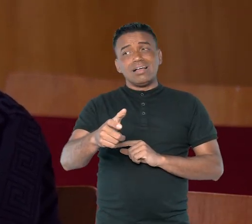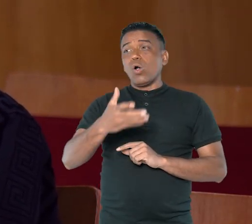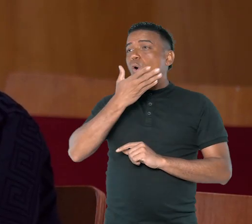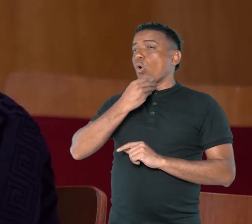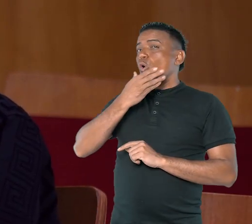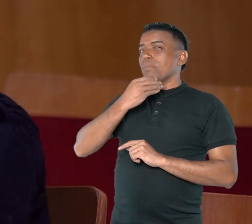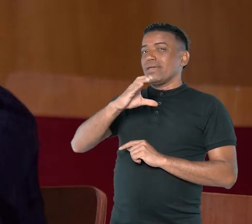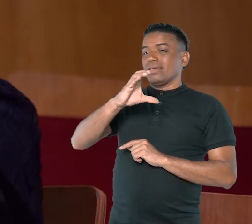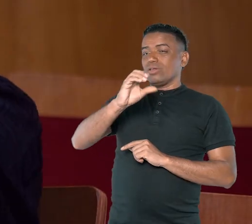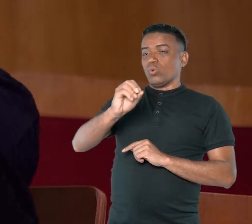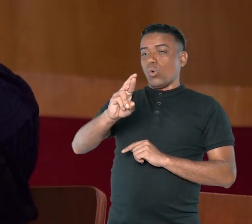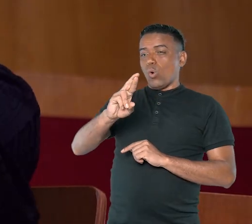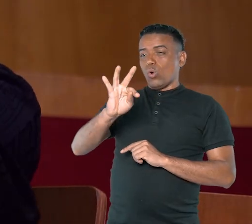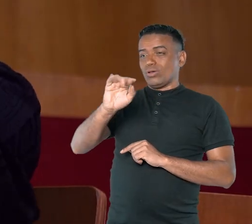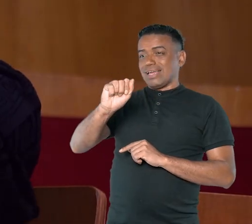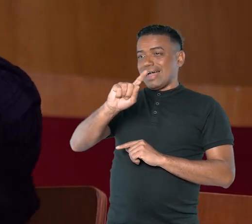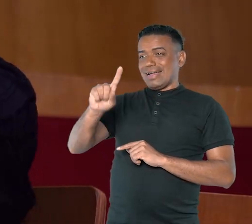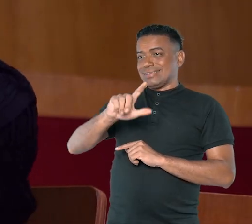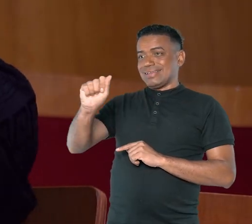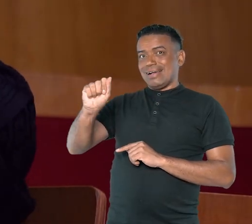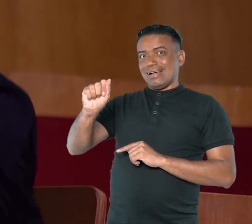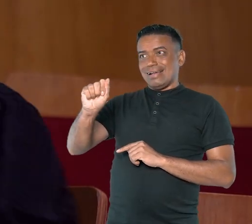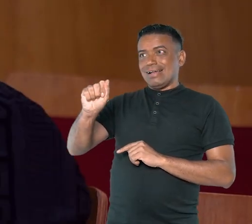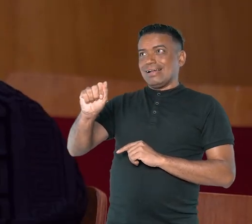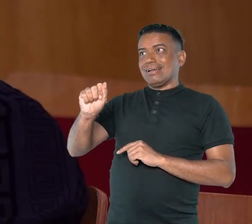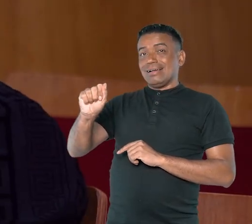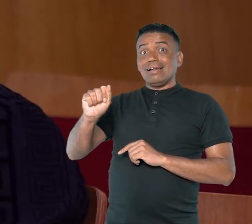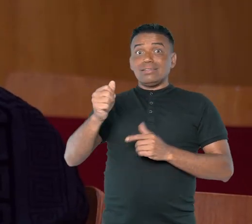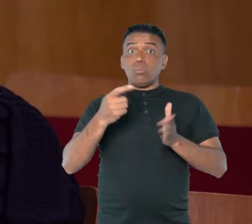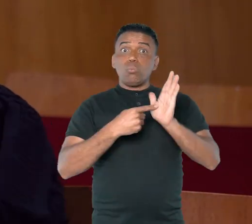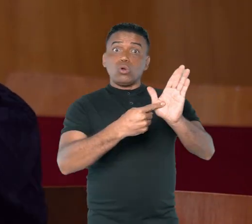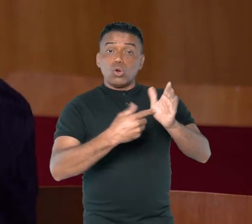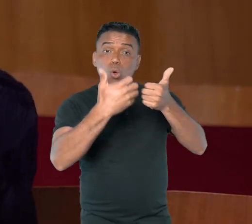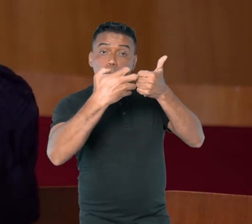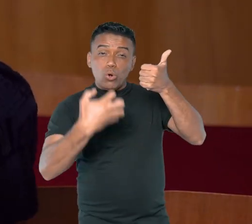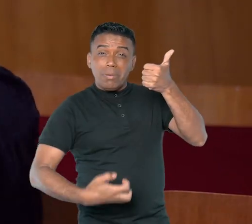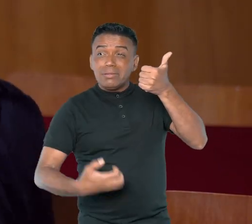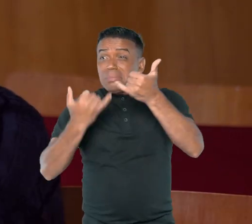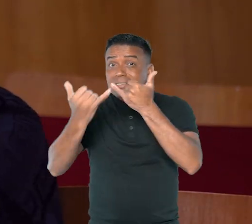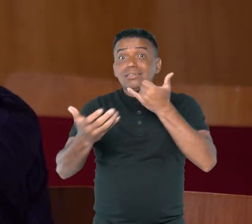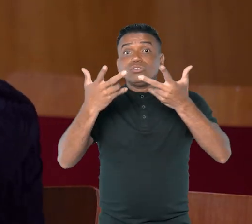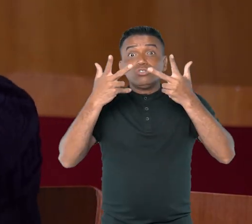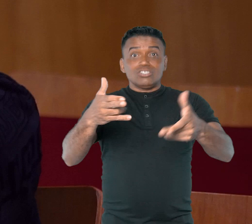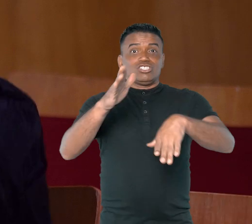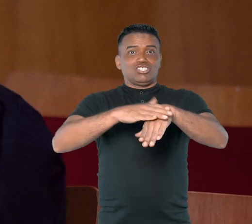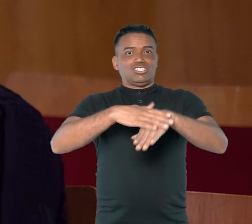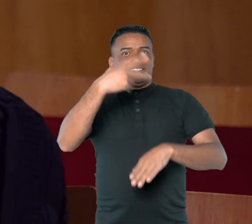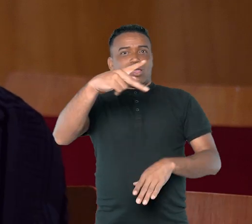Cortázar, que tratou de Ouro Preto mais ou menos como você trata, com essa coisa